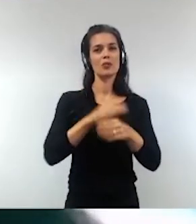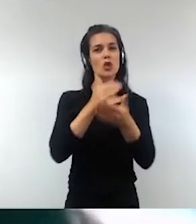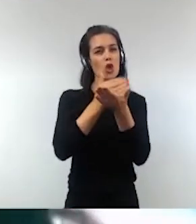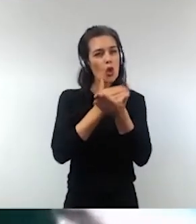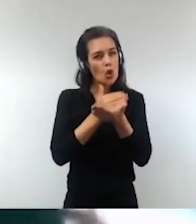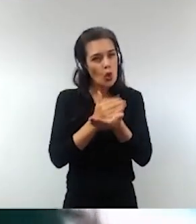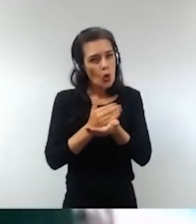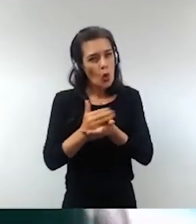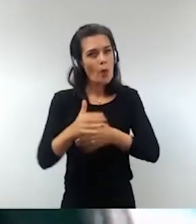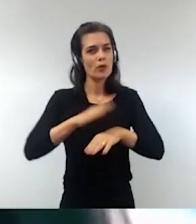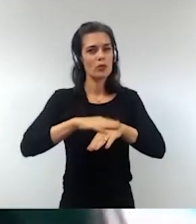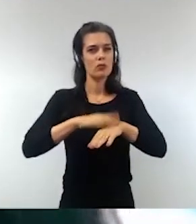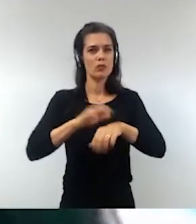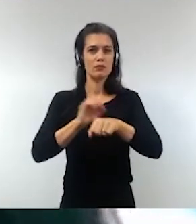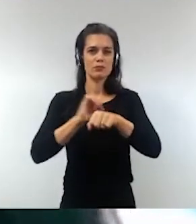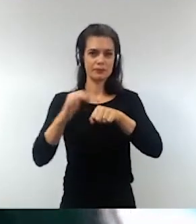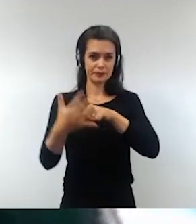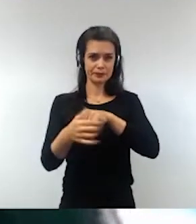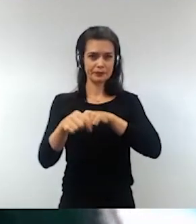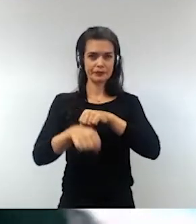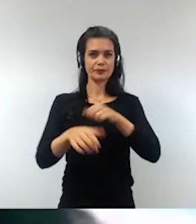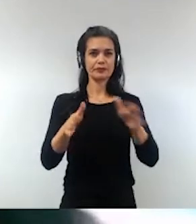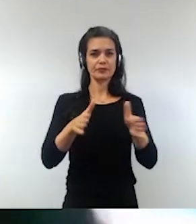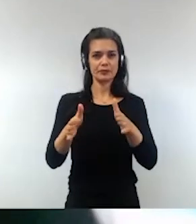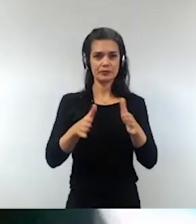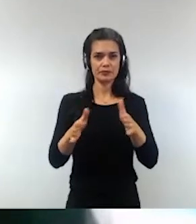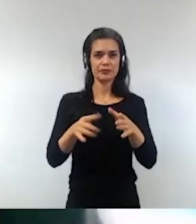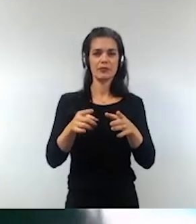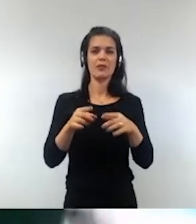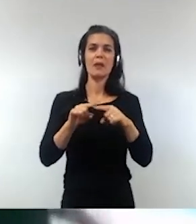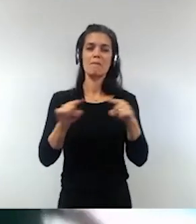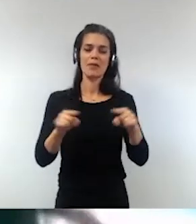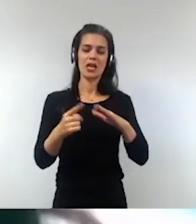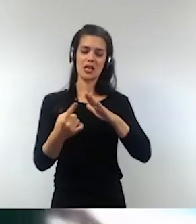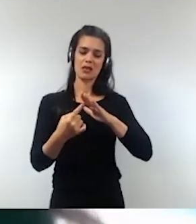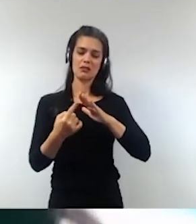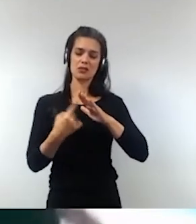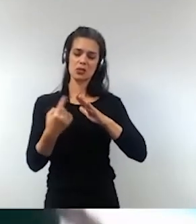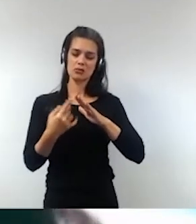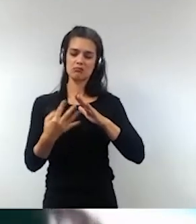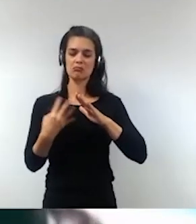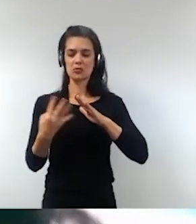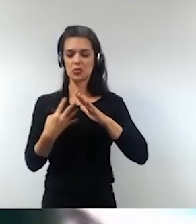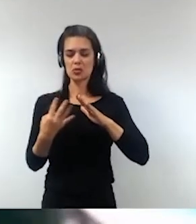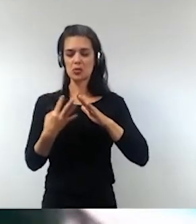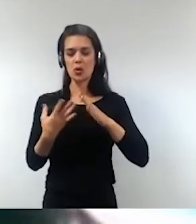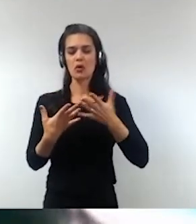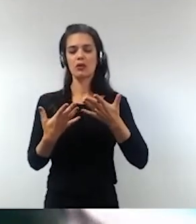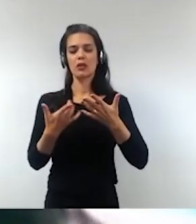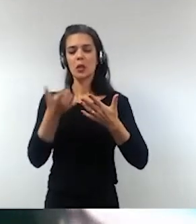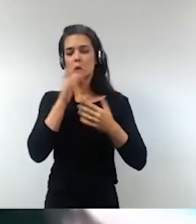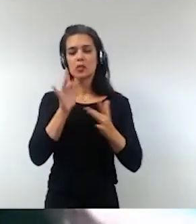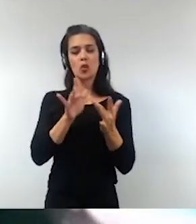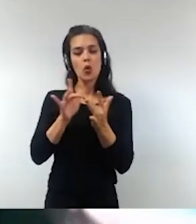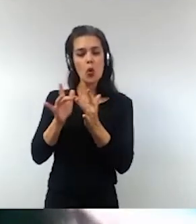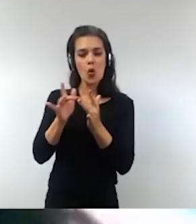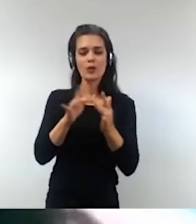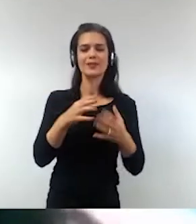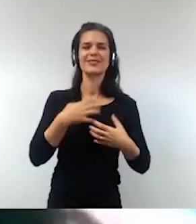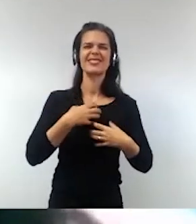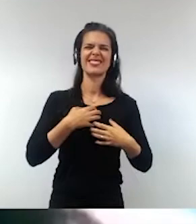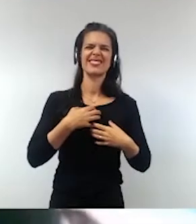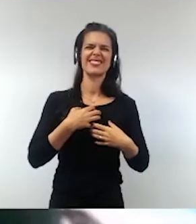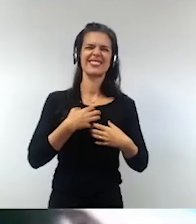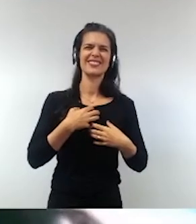quarentena e que, naturalmente, pelo afastamento, pelo isolamento, a gente não teve o contato, a gente sente falta. Ou